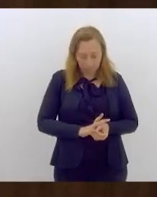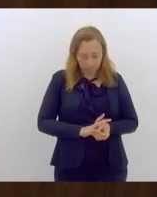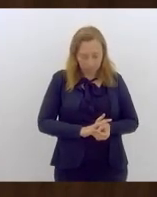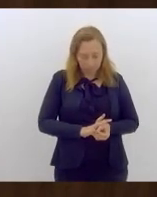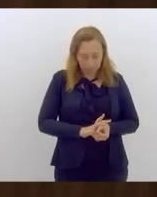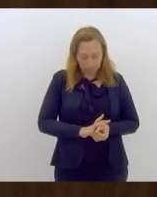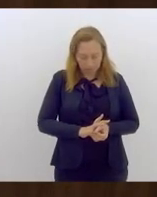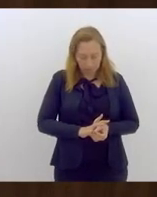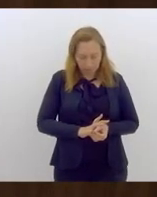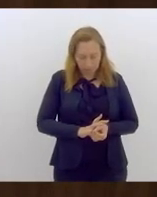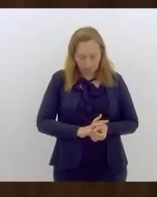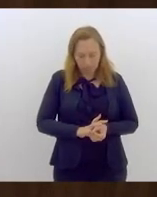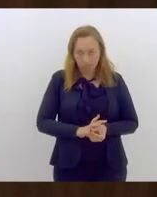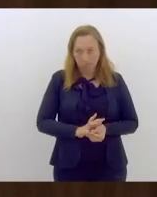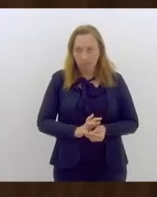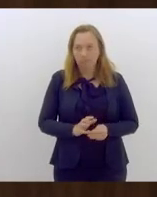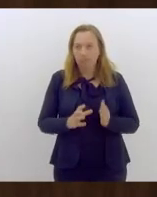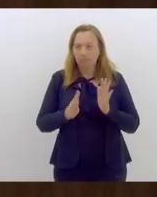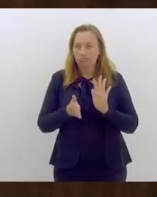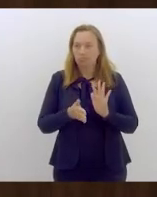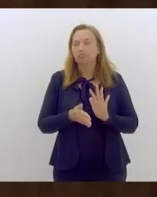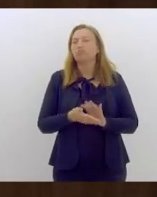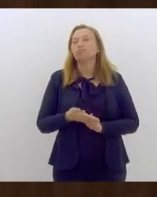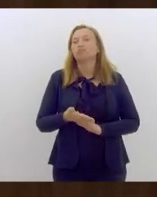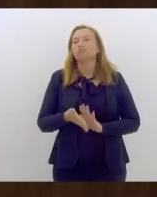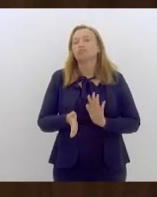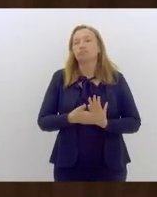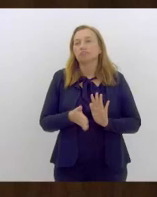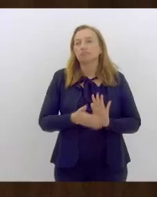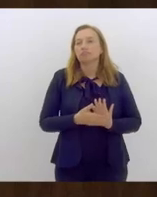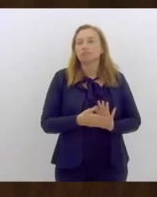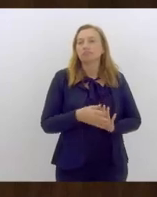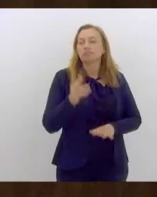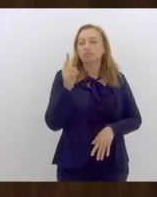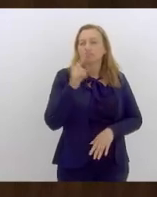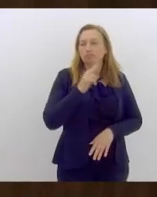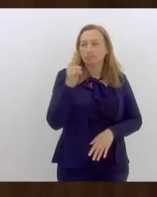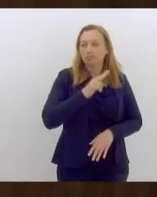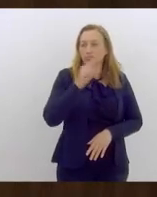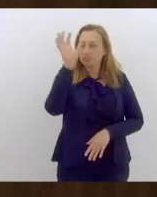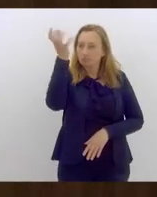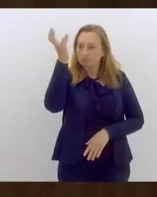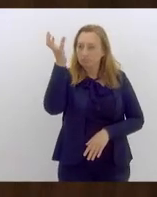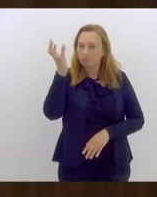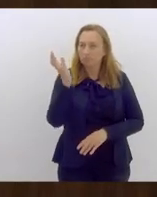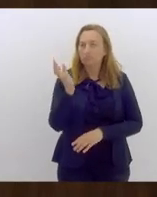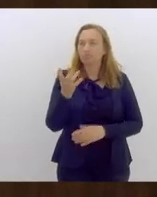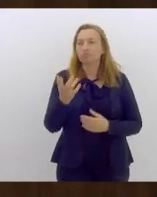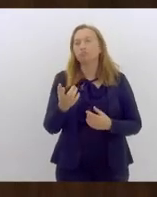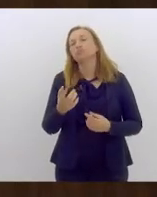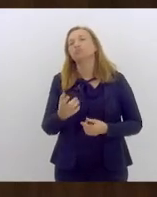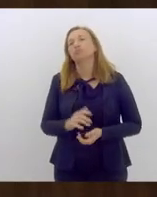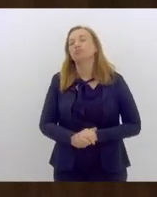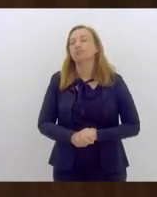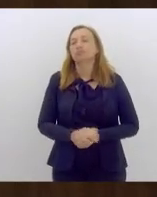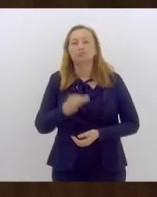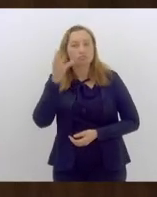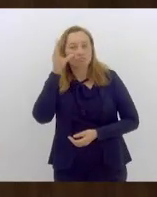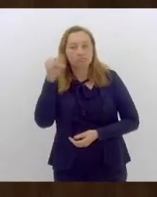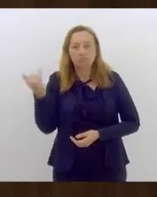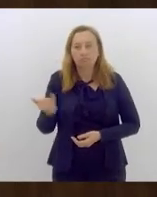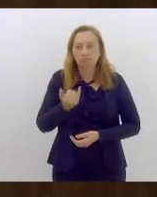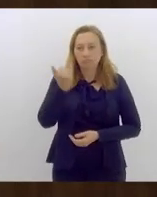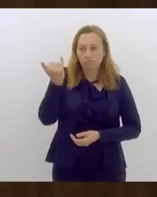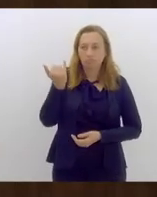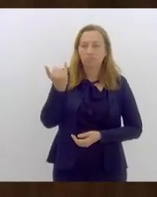nesse projeto, que as emergências climáticas e o combate ao racismo ambiental sejam declarados como de especial interesse do